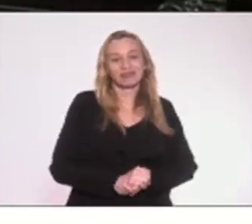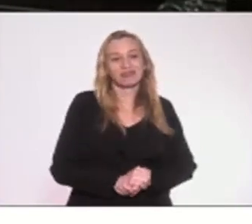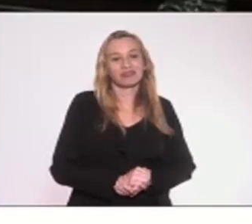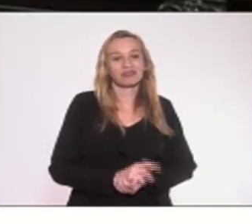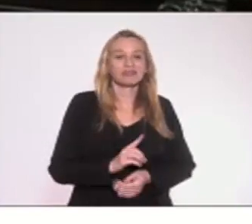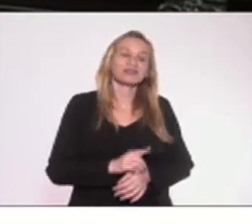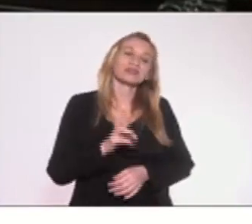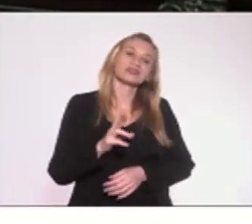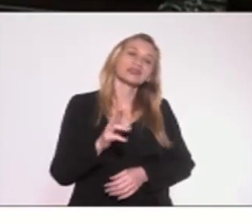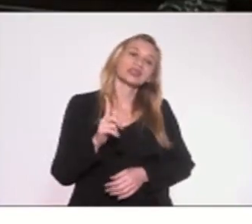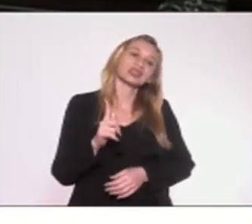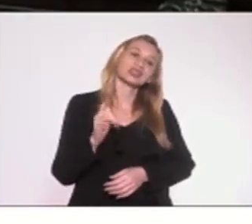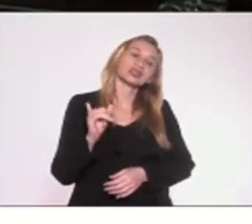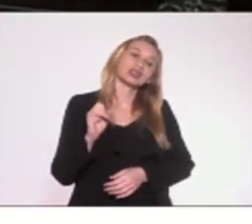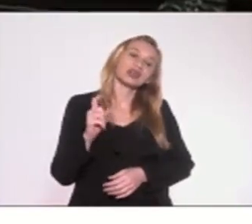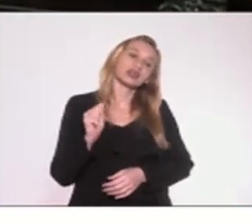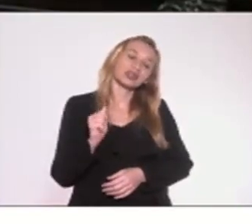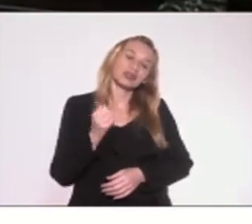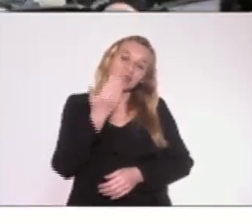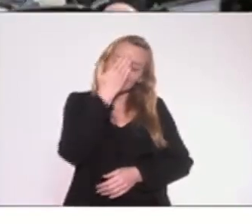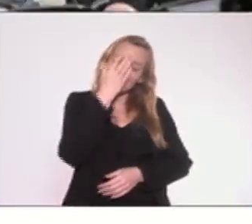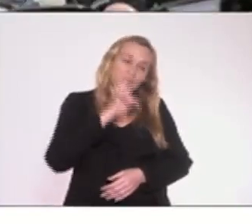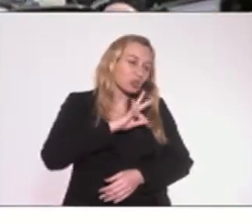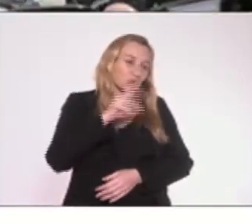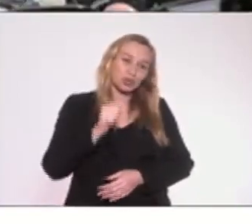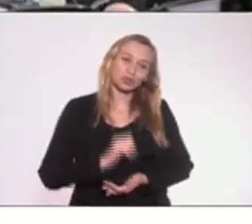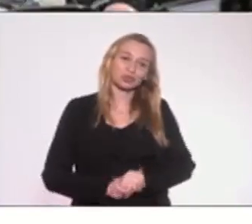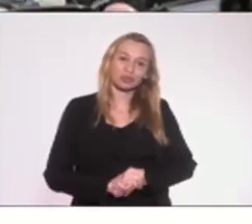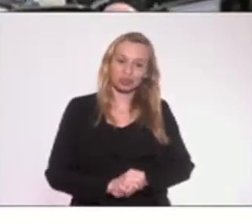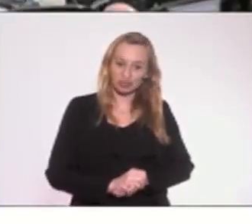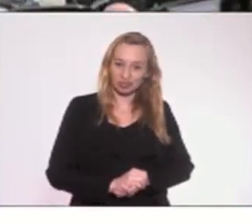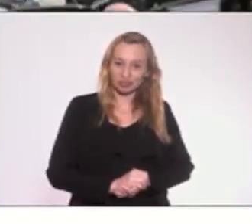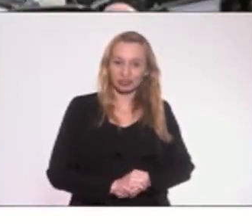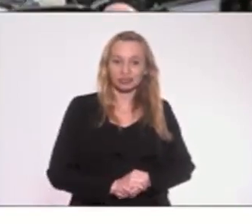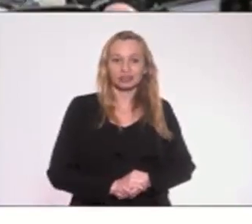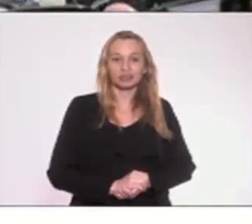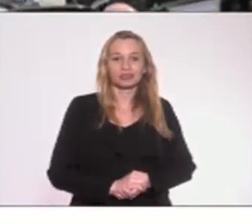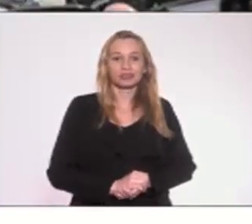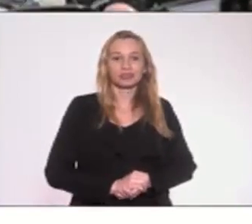Doutora Giselda, muito obrigado por tudo, tá? Muito obrigado.